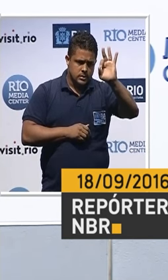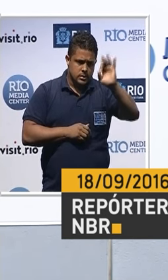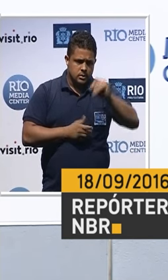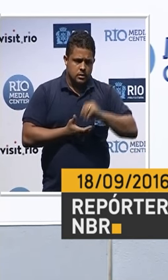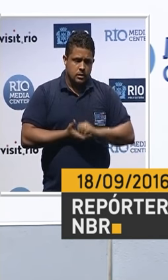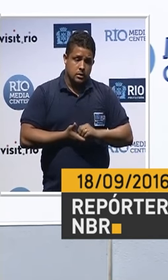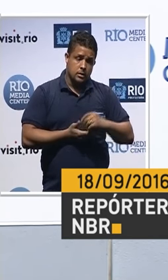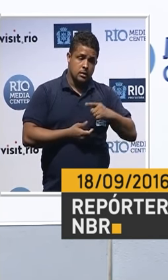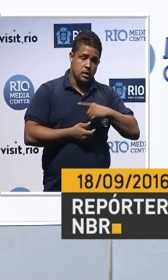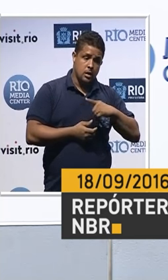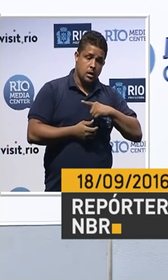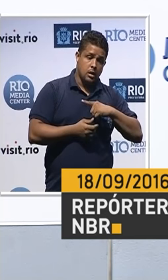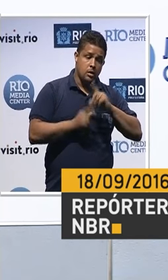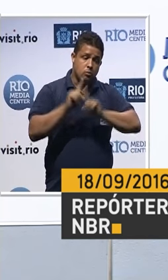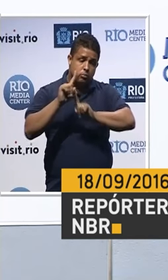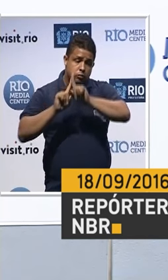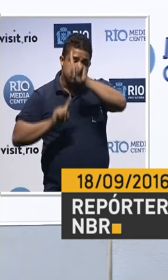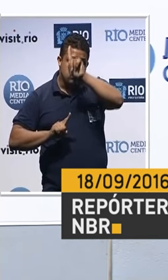do teto não é